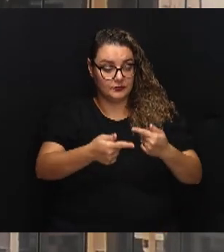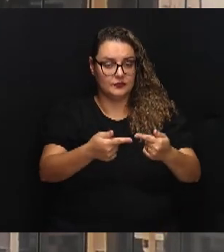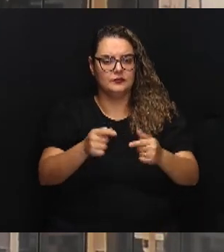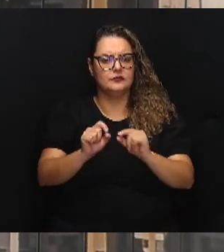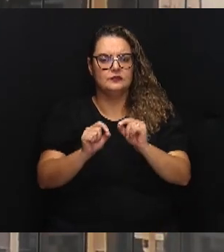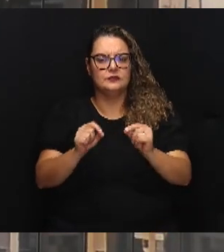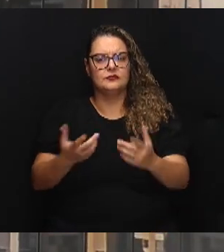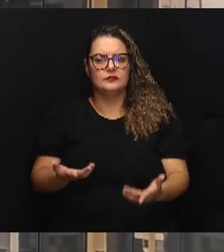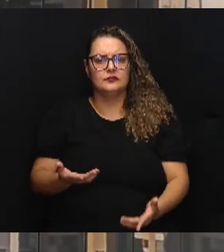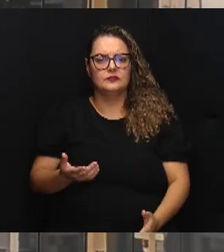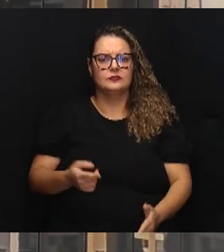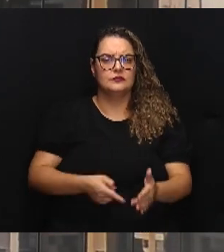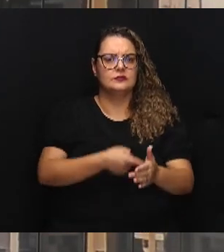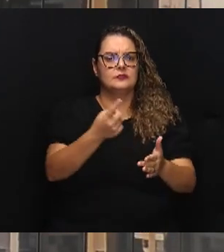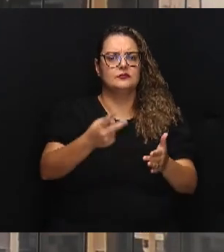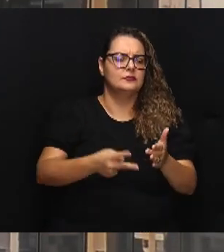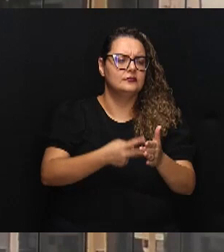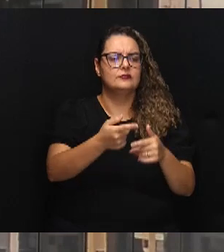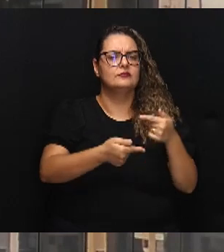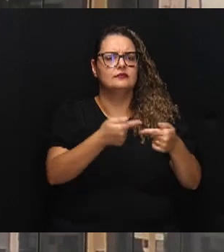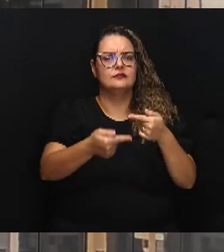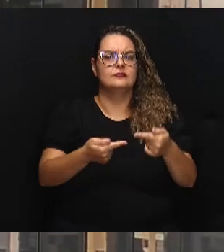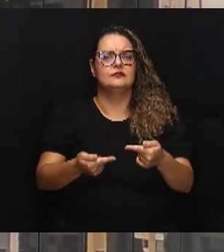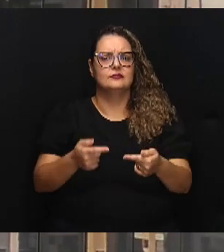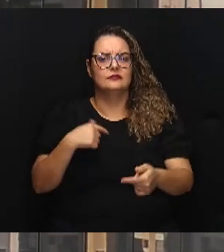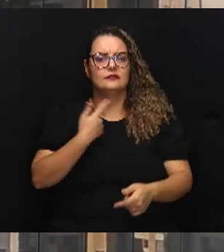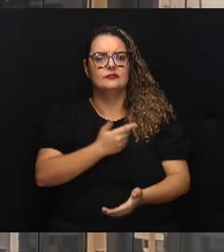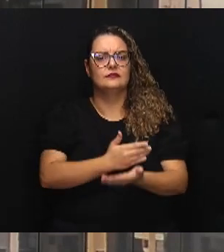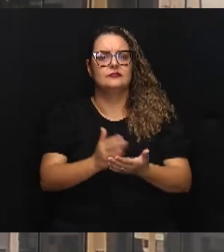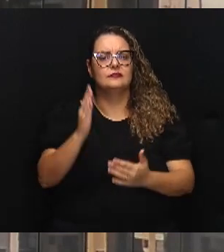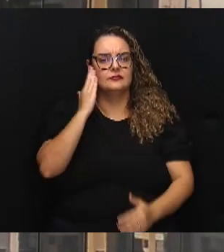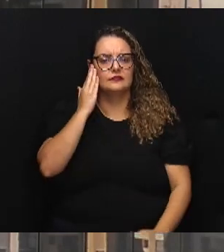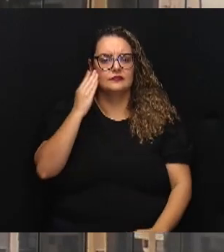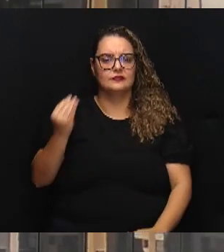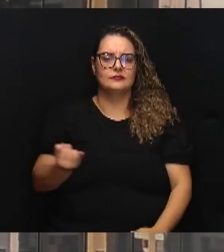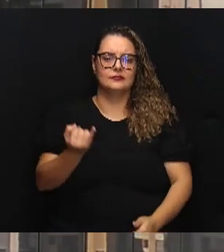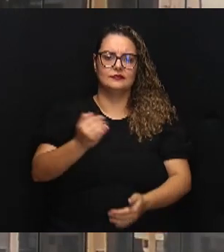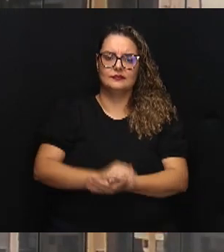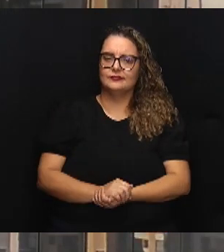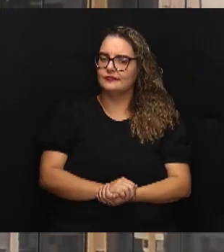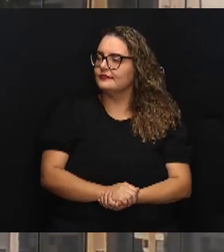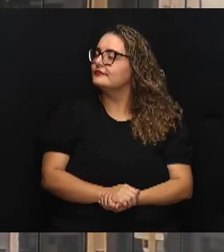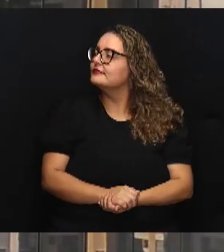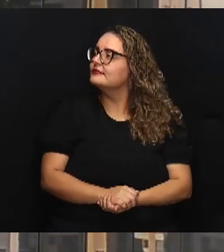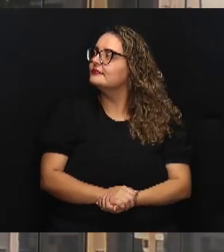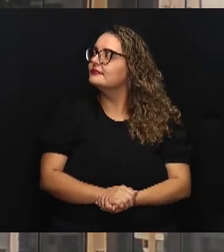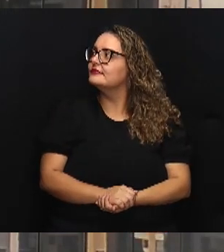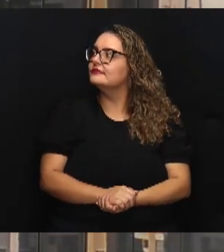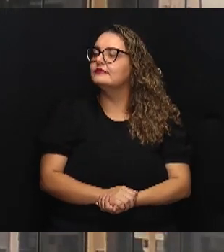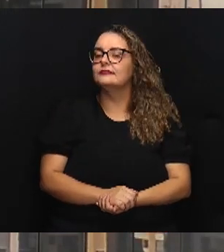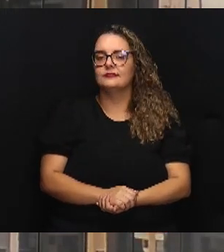um etanol de primeira e de segunda geração, para a gente começar a entender essa importância, né?